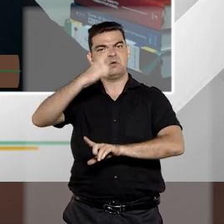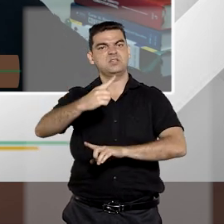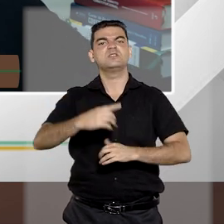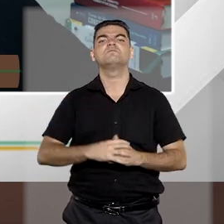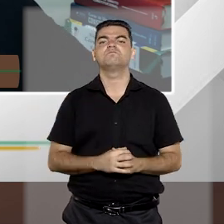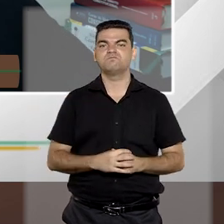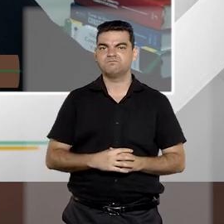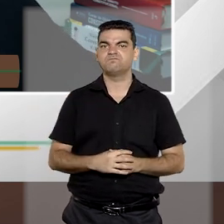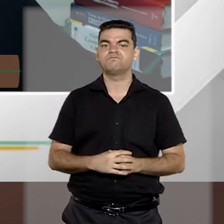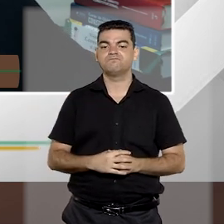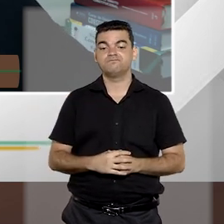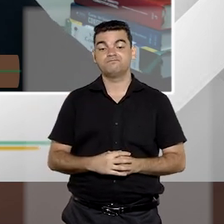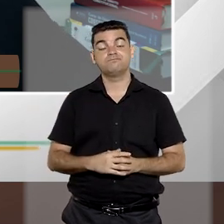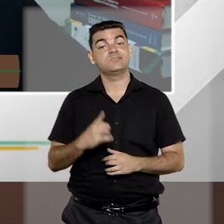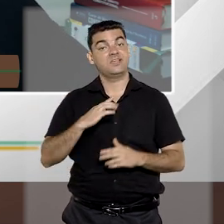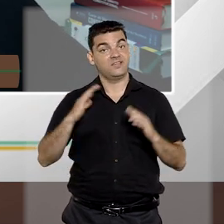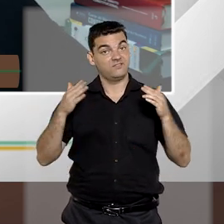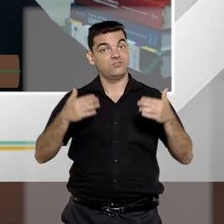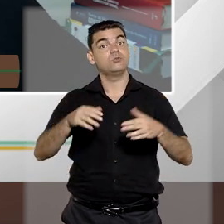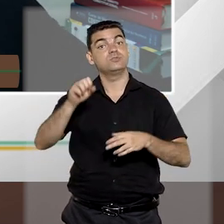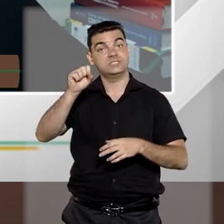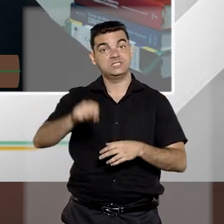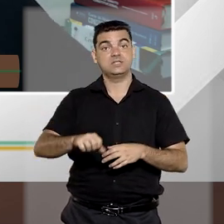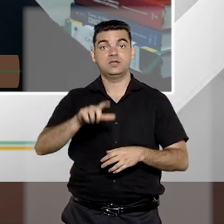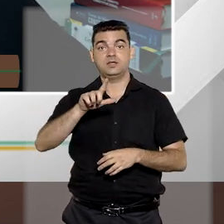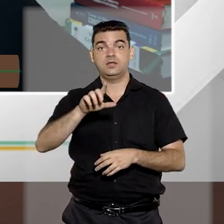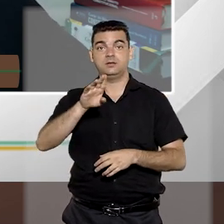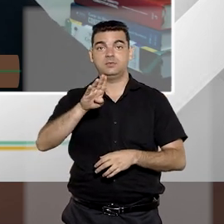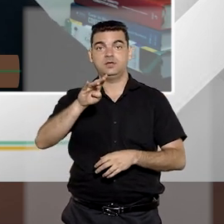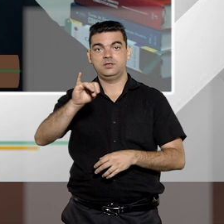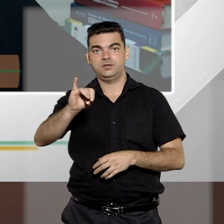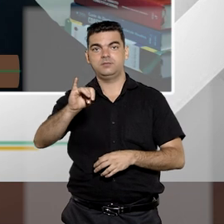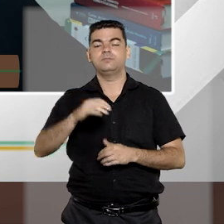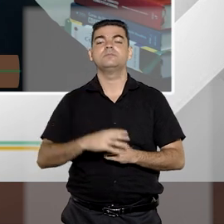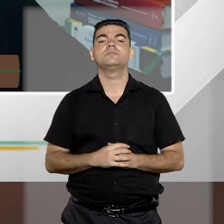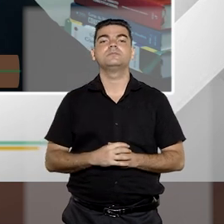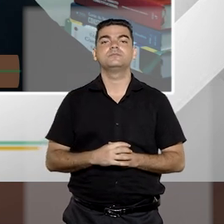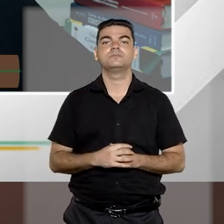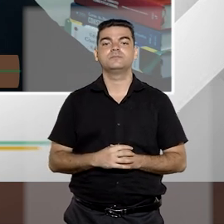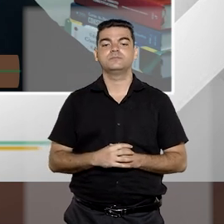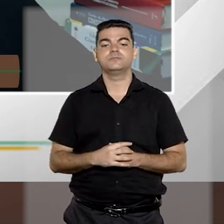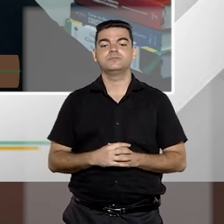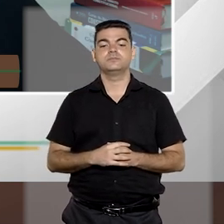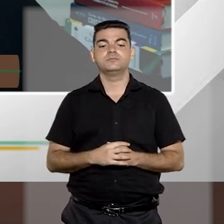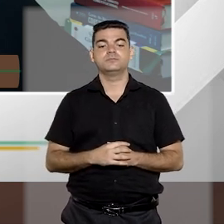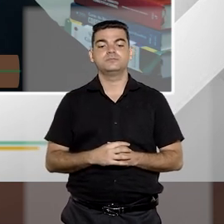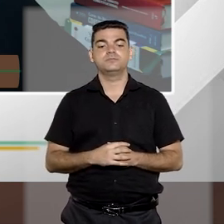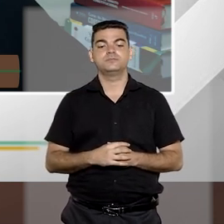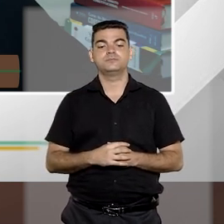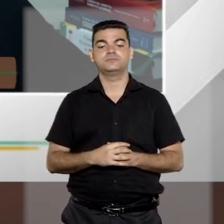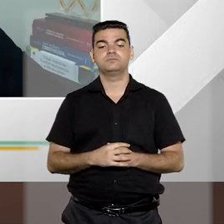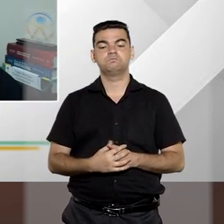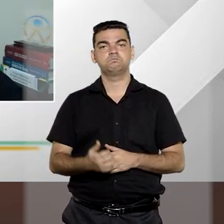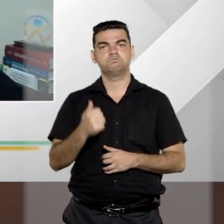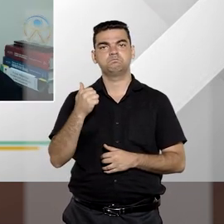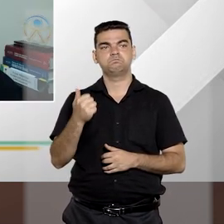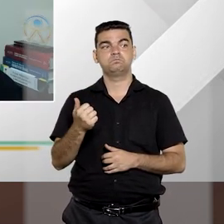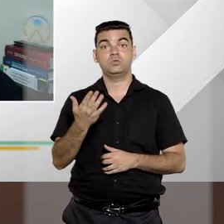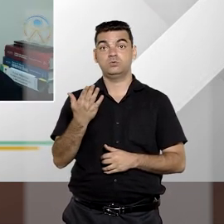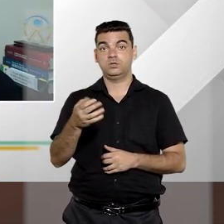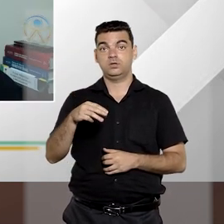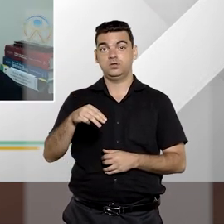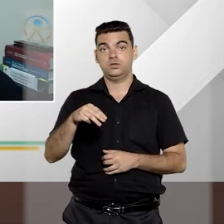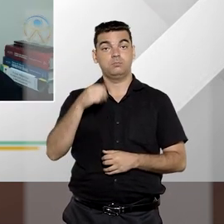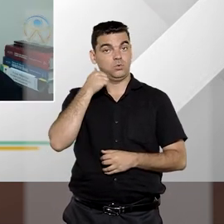constitucional e com um foco muito grande aqui na nossa Lei Brasileira de Inclusão da Pessoa com Deficiência. Marcelo, e